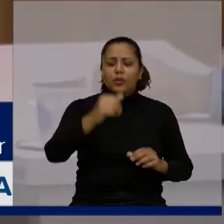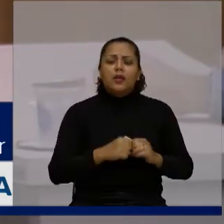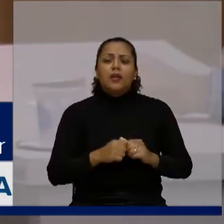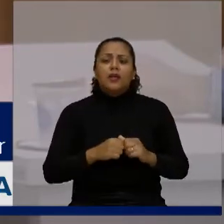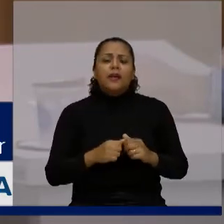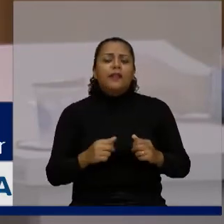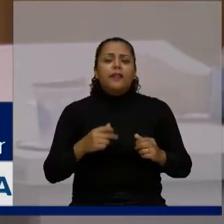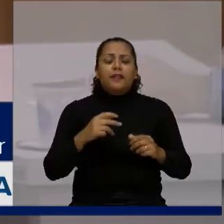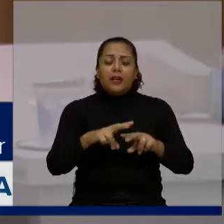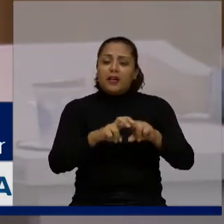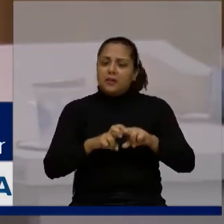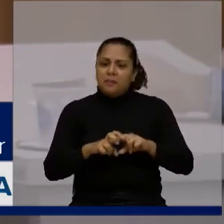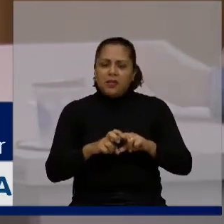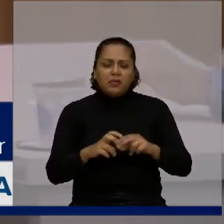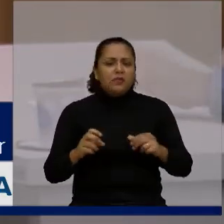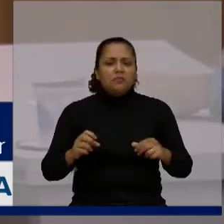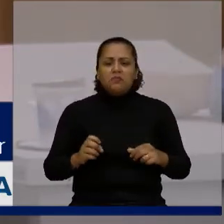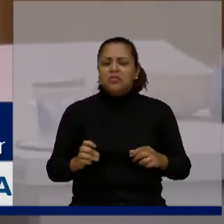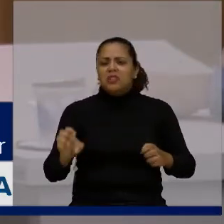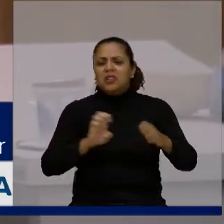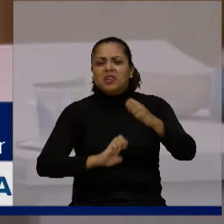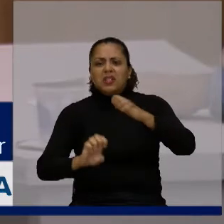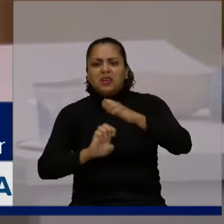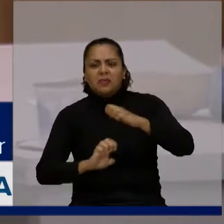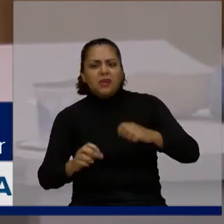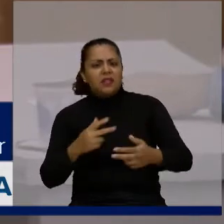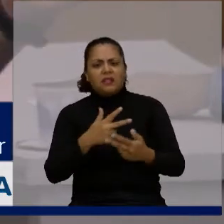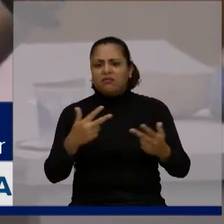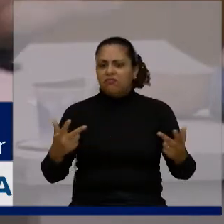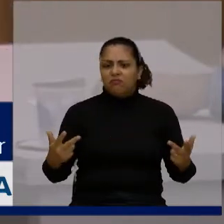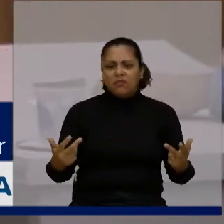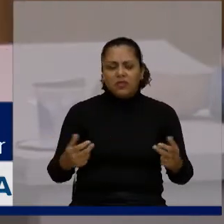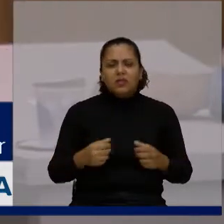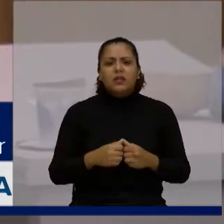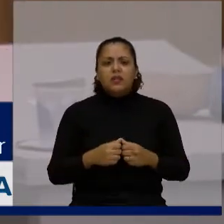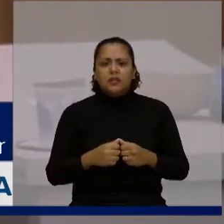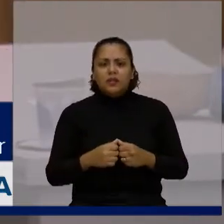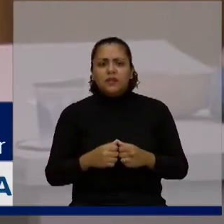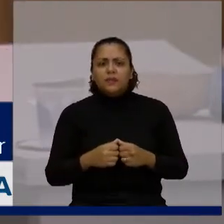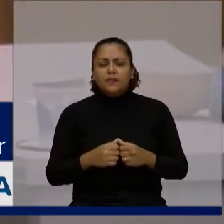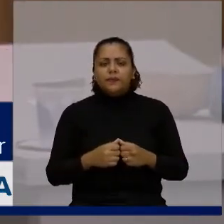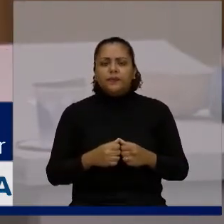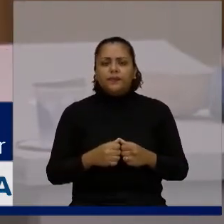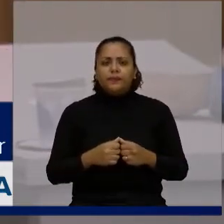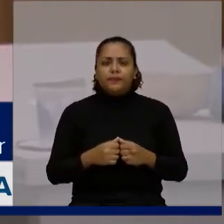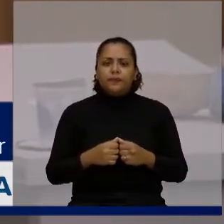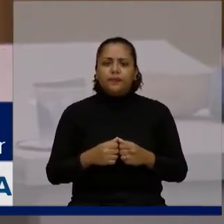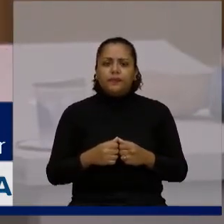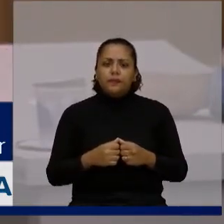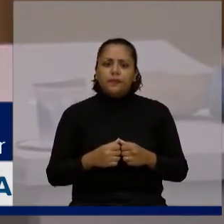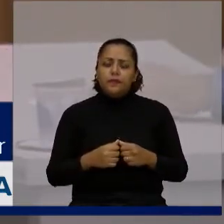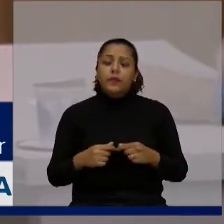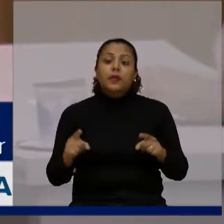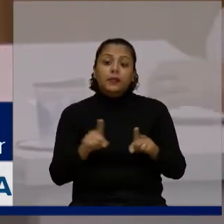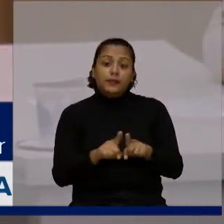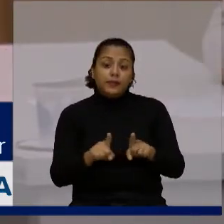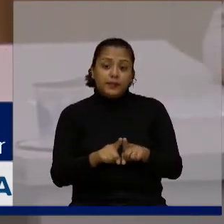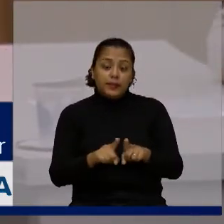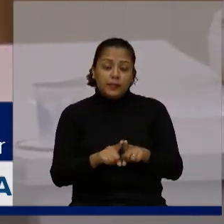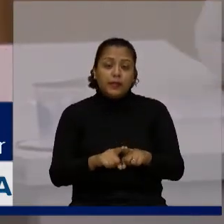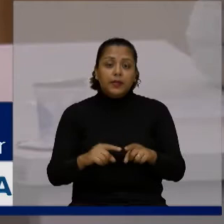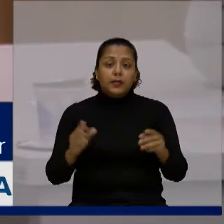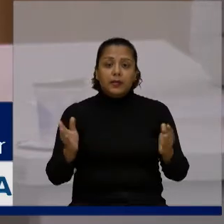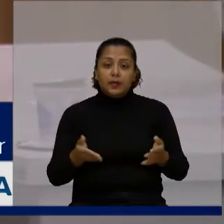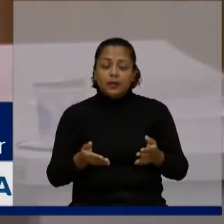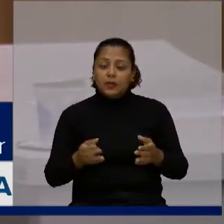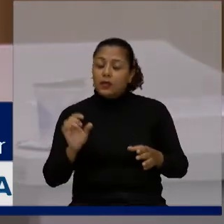sim participar desse momento com Vossa Excelência e os demais vereadores. Apenas para fazer um registro, senhor presidente,